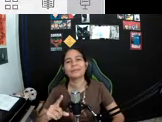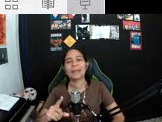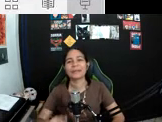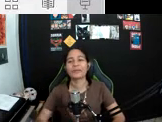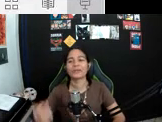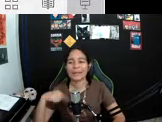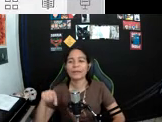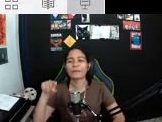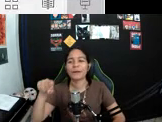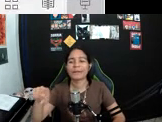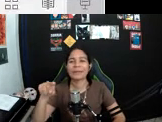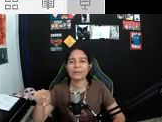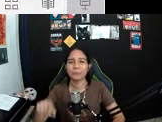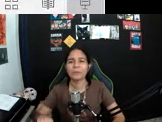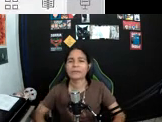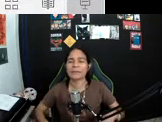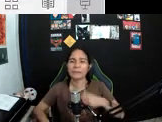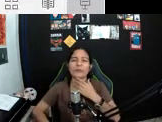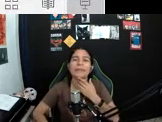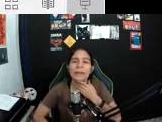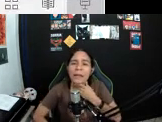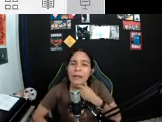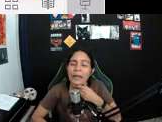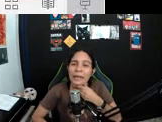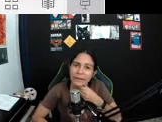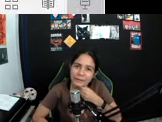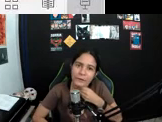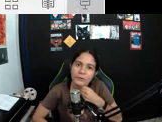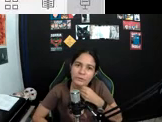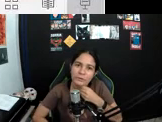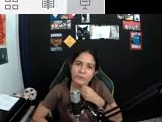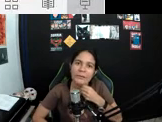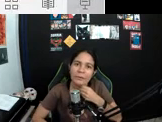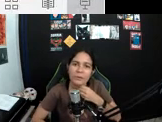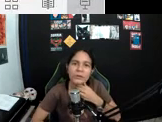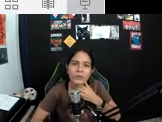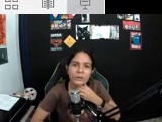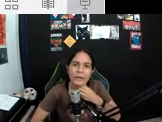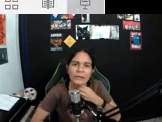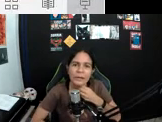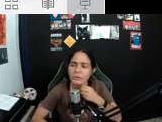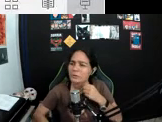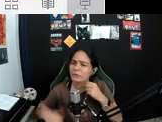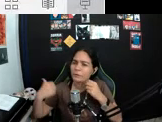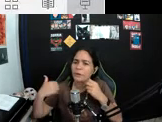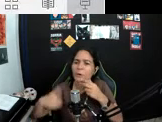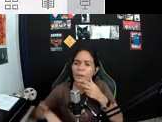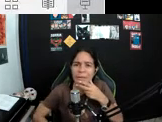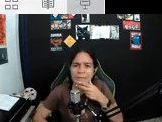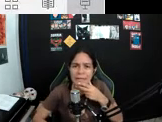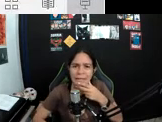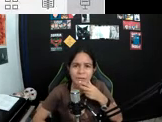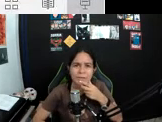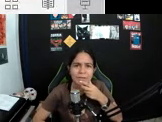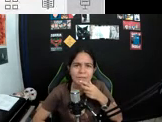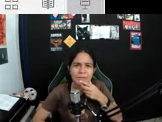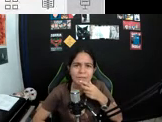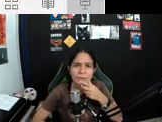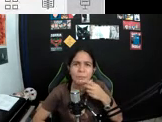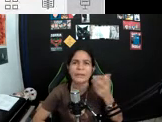doutorado, tá? Se eu chegar e eu for atendida por você, eu vou chegar, eita, fulano, tu terminou teu doutorado aonde? Tu se formou mês